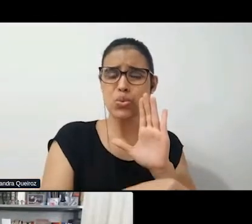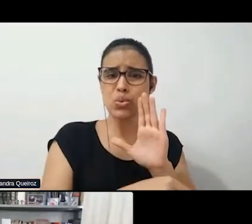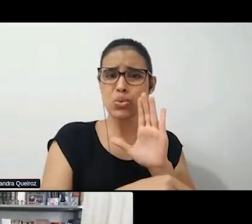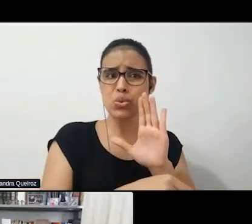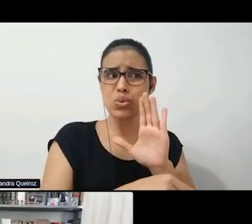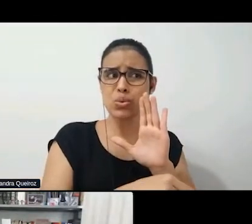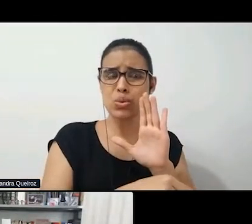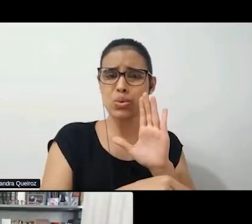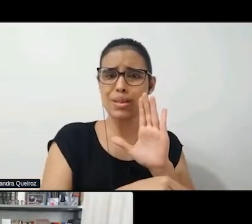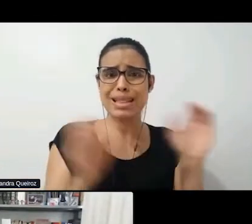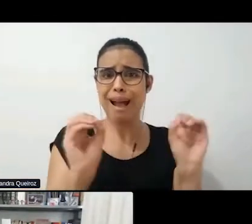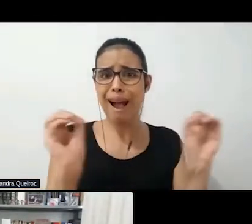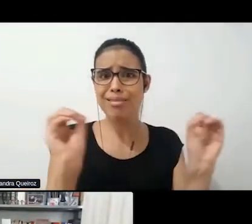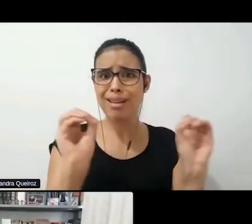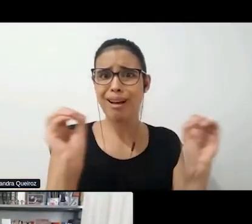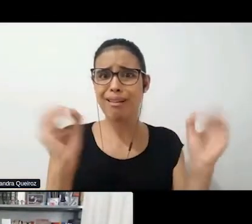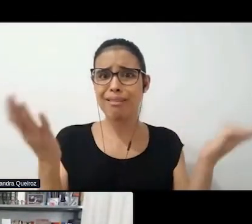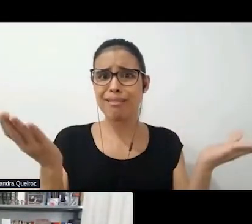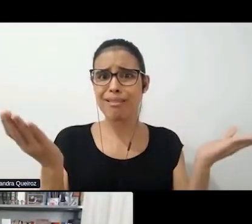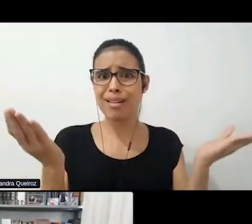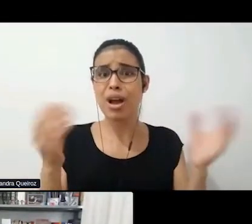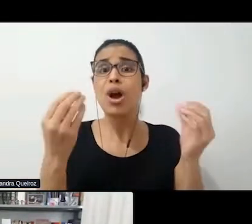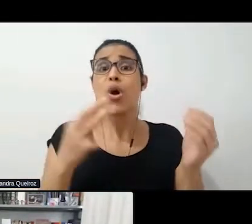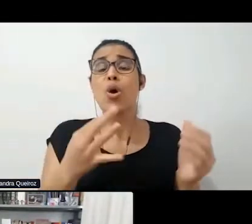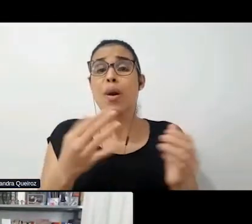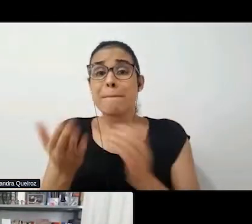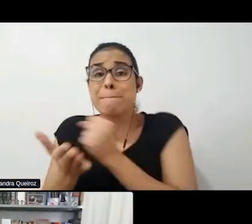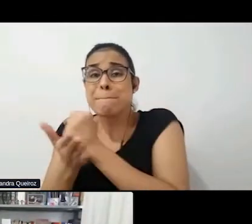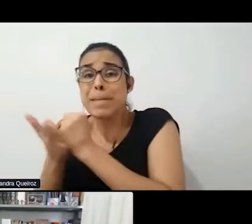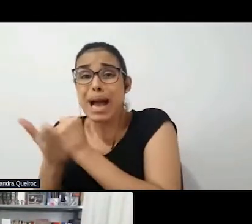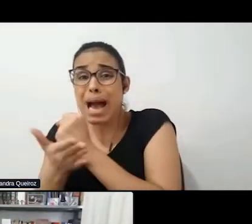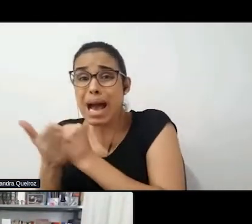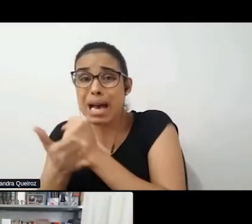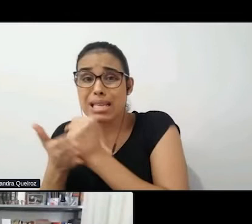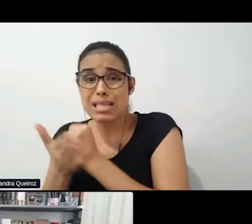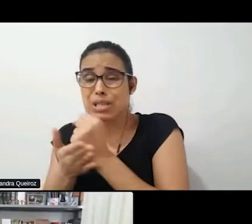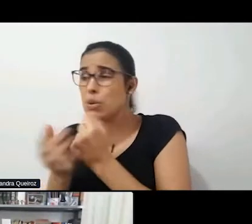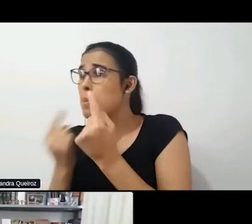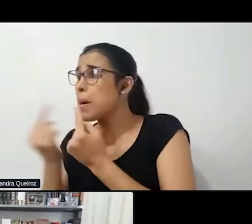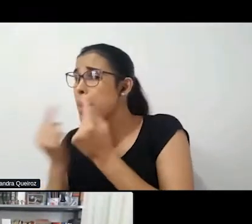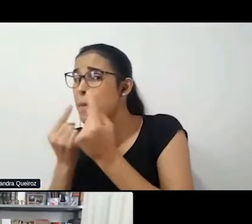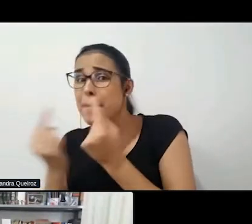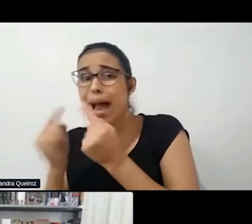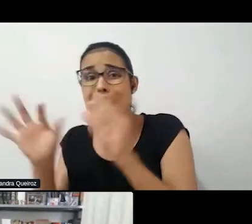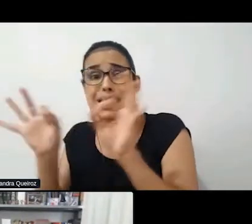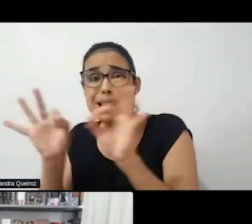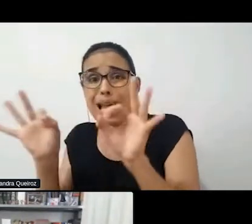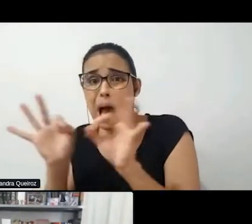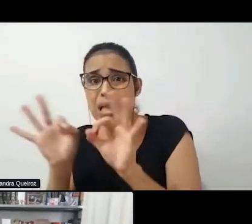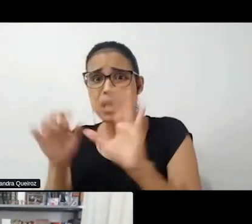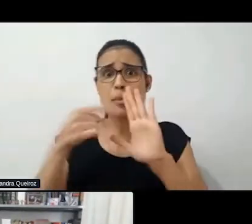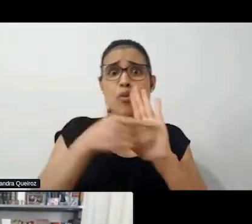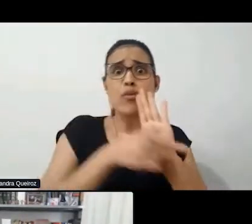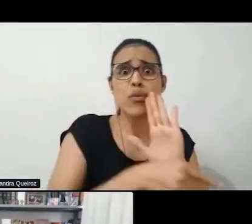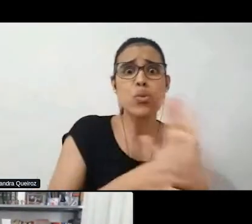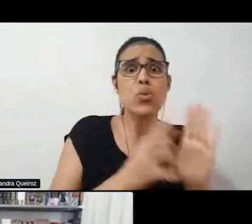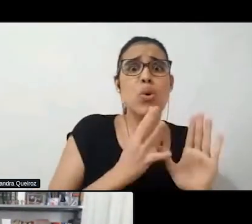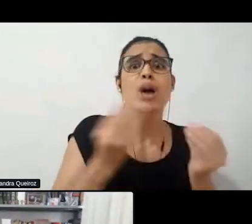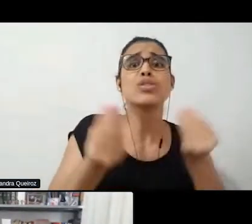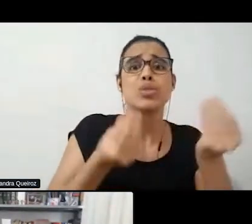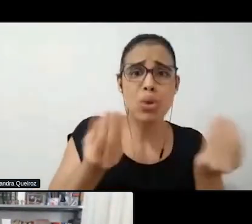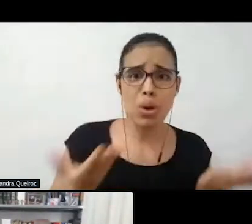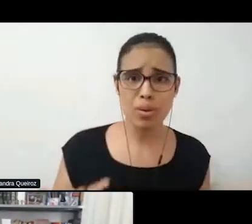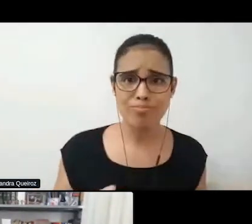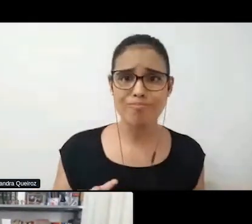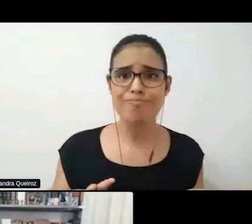se sequer o ambiente ao qual eu estou inserido não reflete sobre isso? Eu acho que não é o momento, já